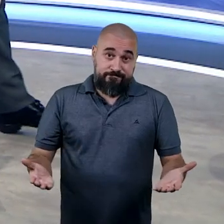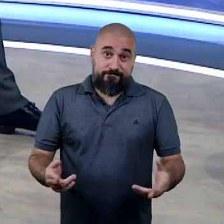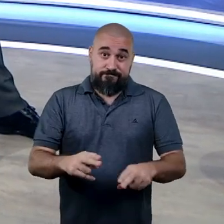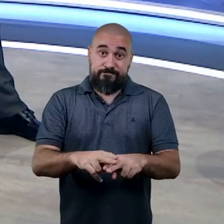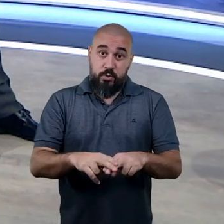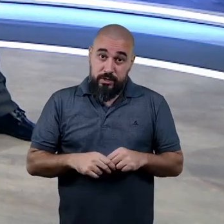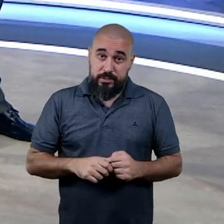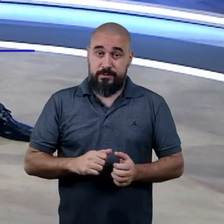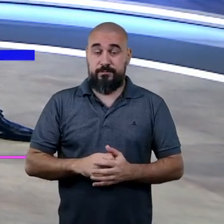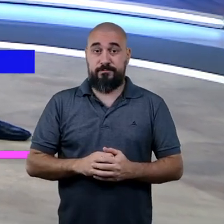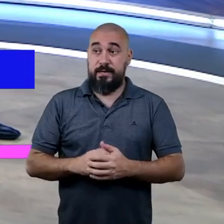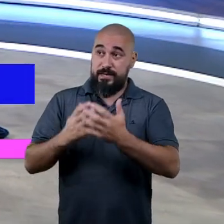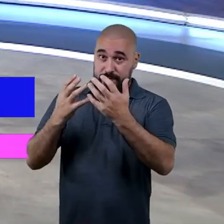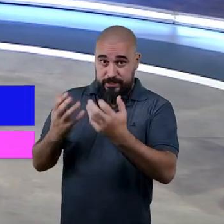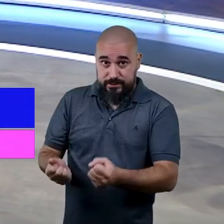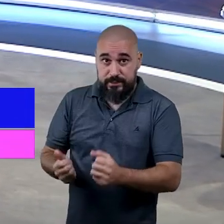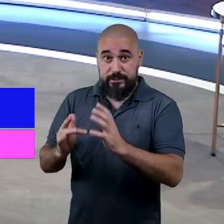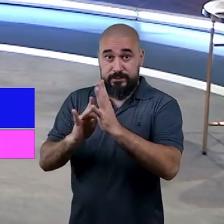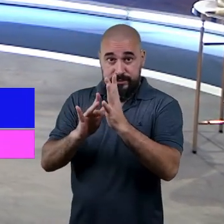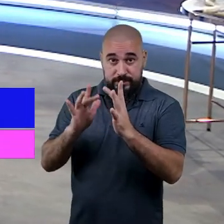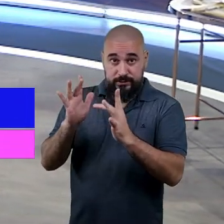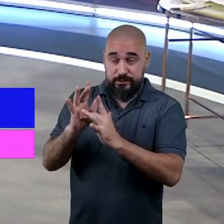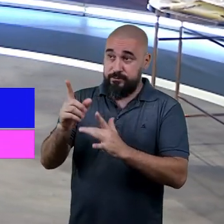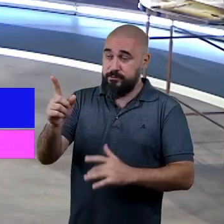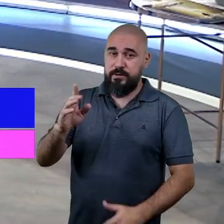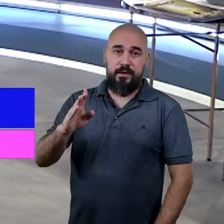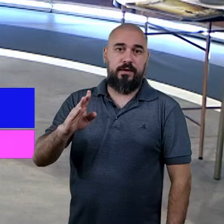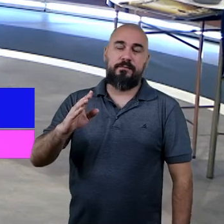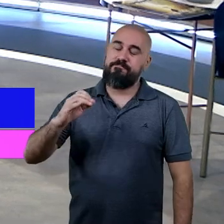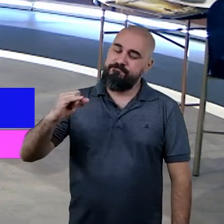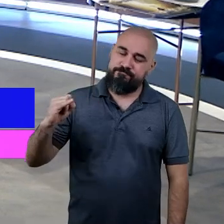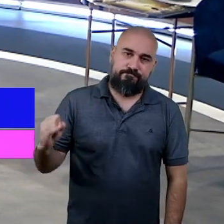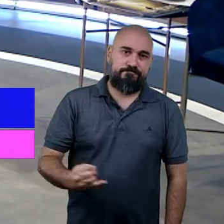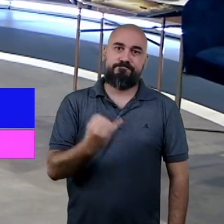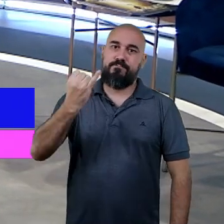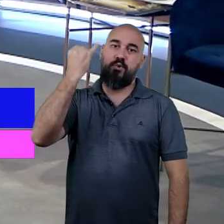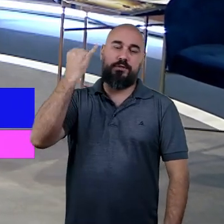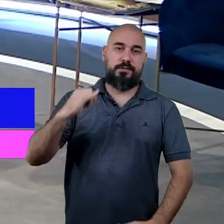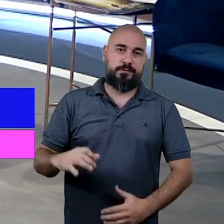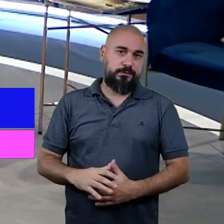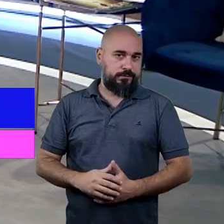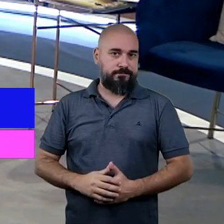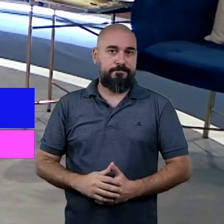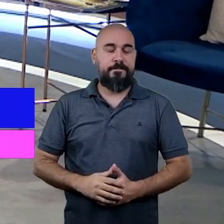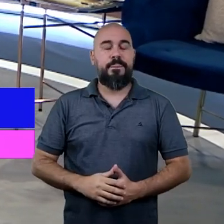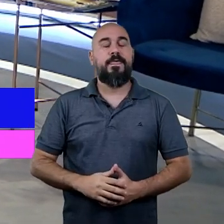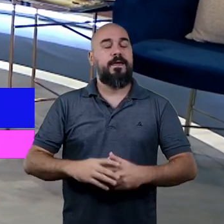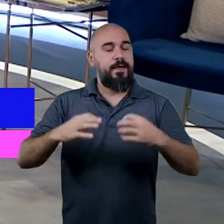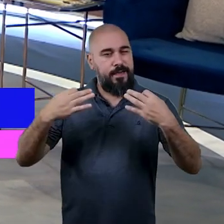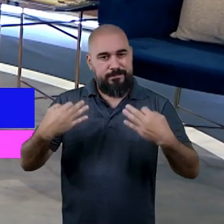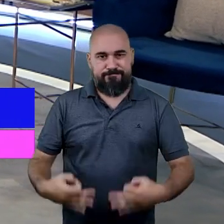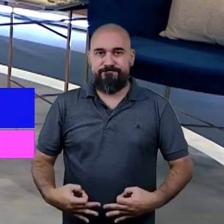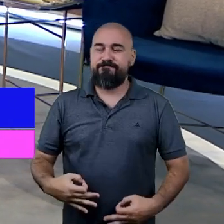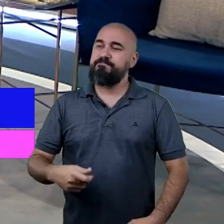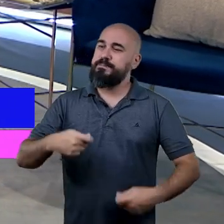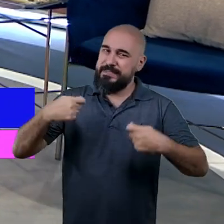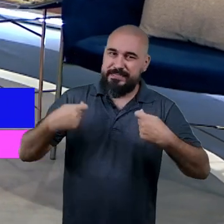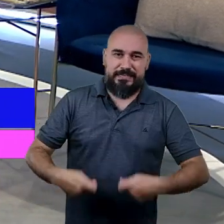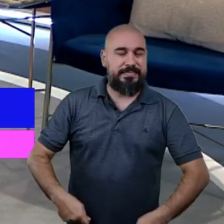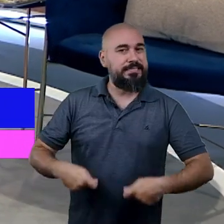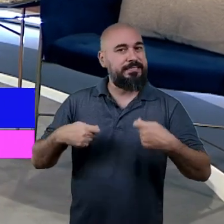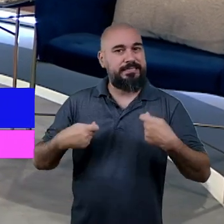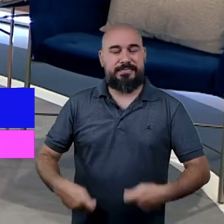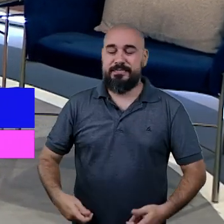por Cristo Jesus é algo fundamental. É algo imprescindível. É algo que